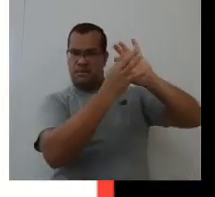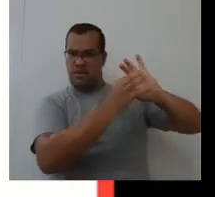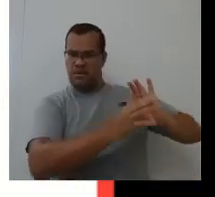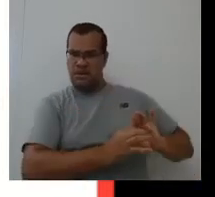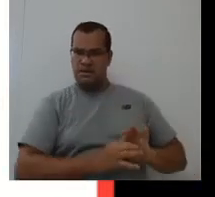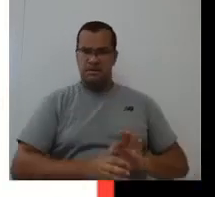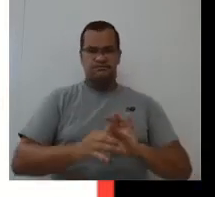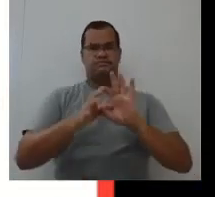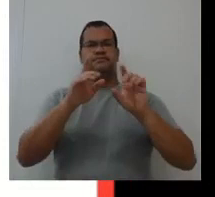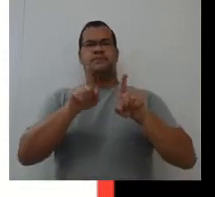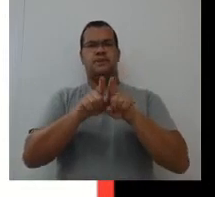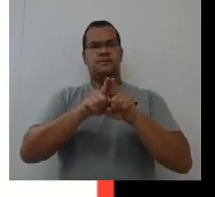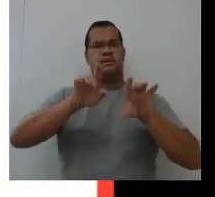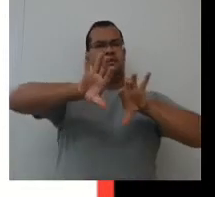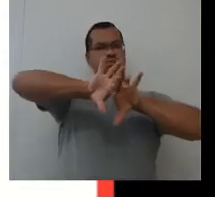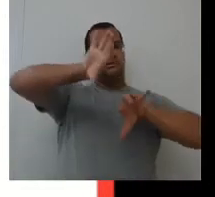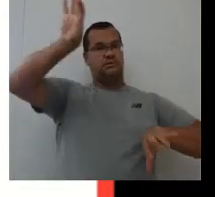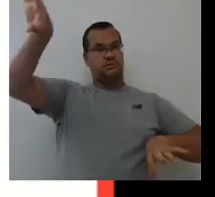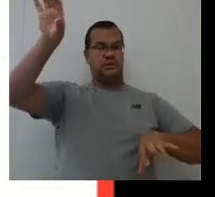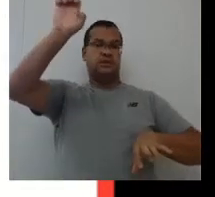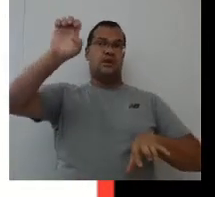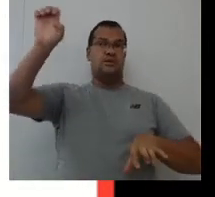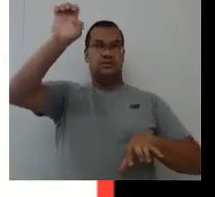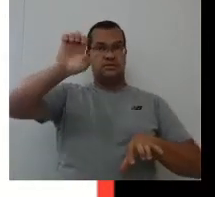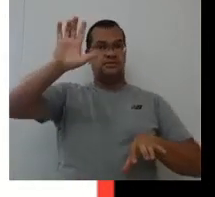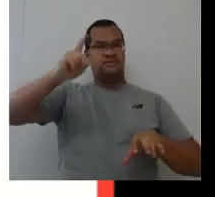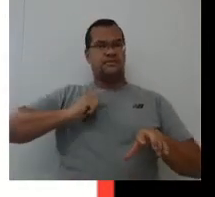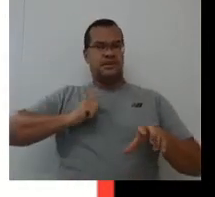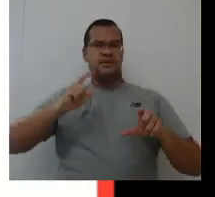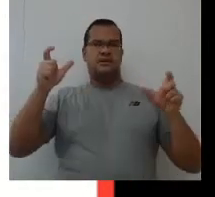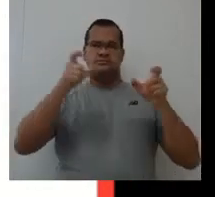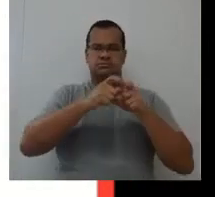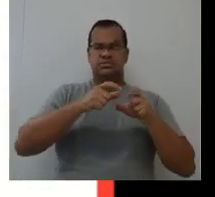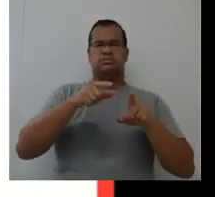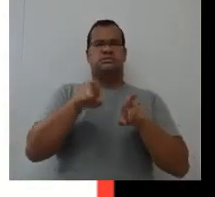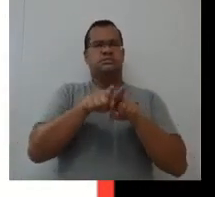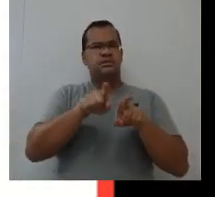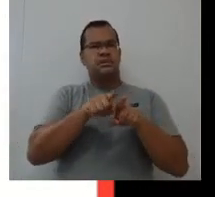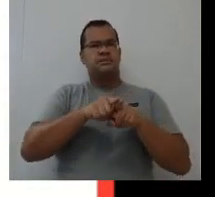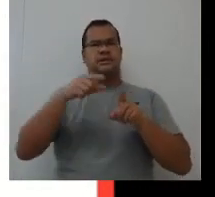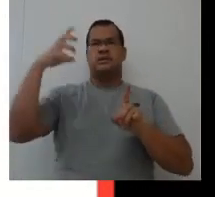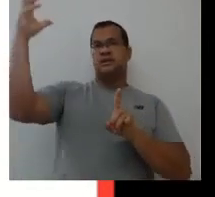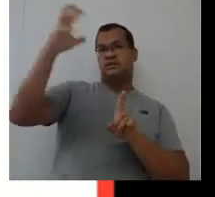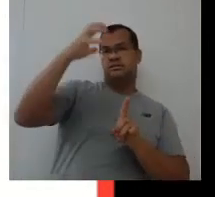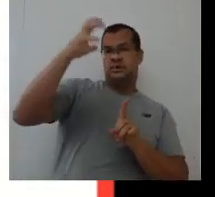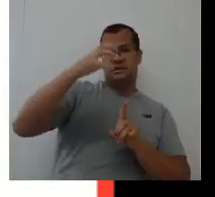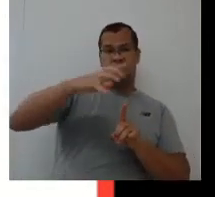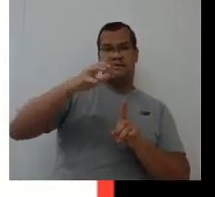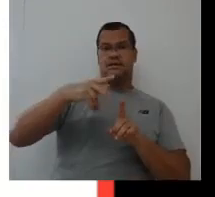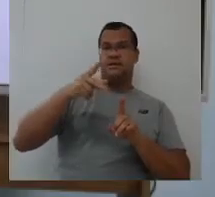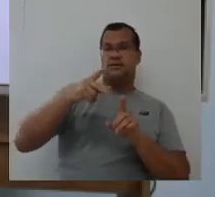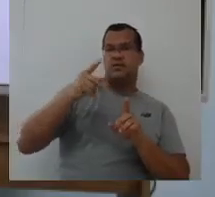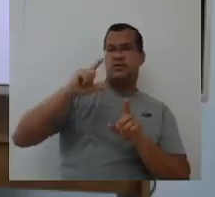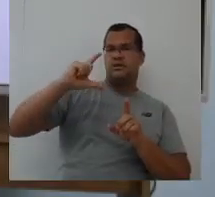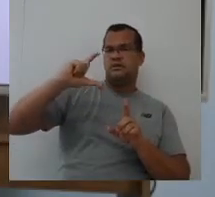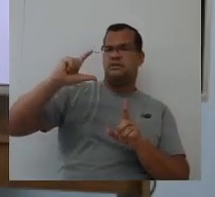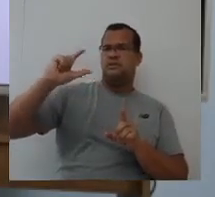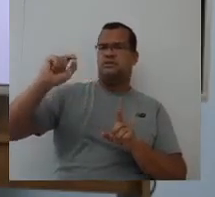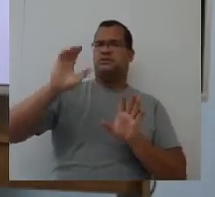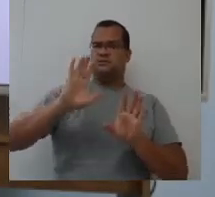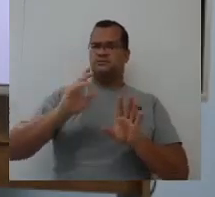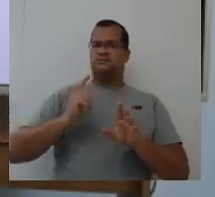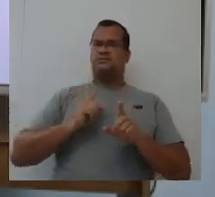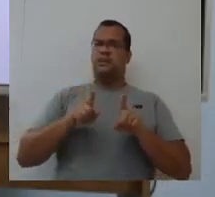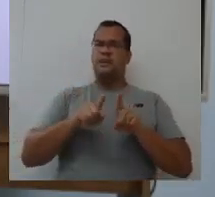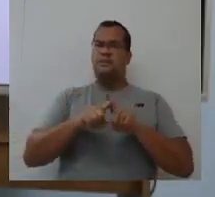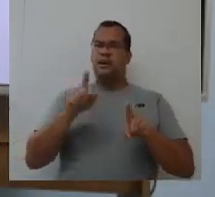da dependência europeia vai se dando mais cedo, né? Houve uma redução da interferência das potências europeias sobre essas nações a partir daí. Porém, a segunda